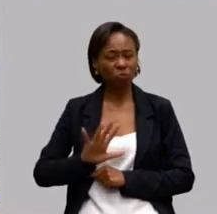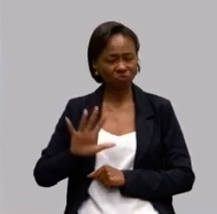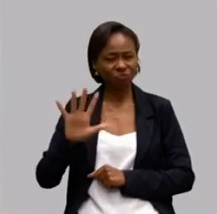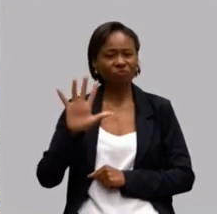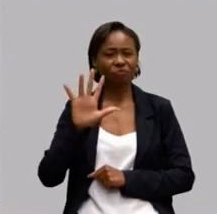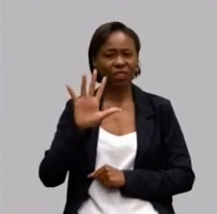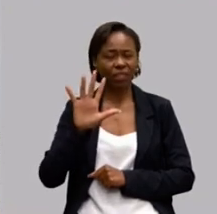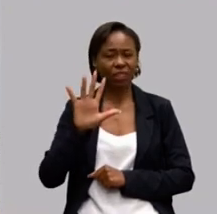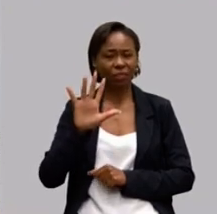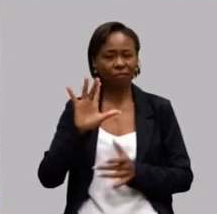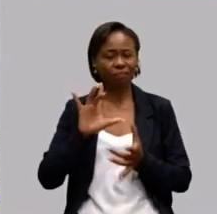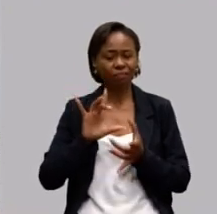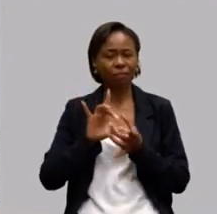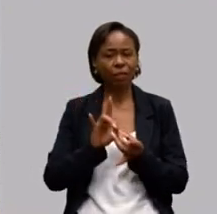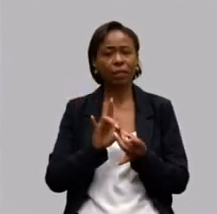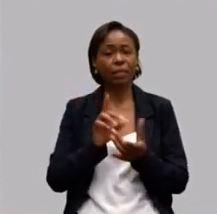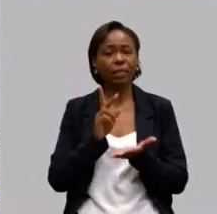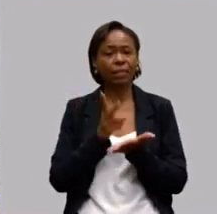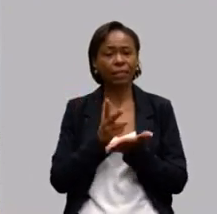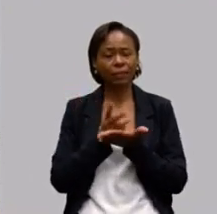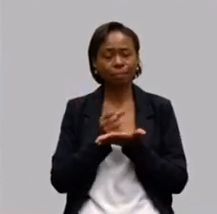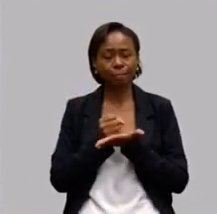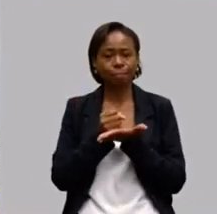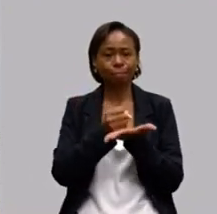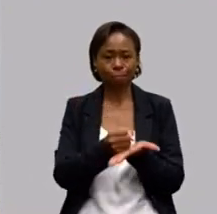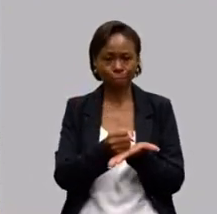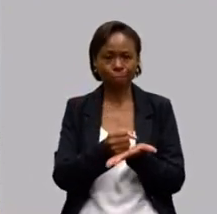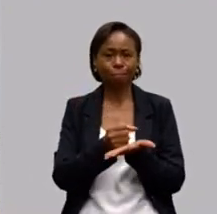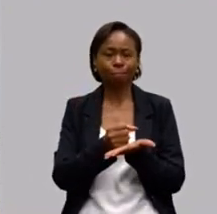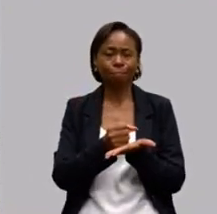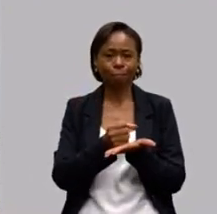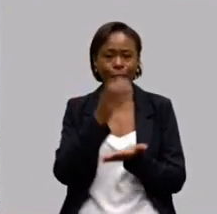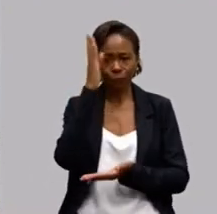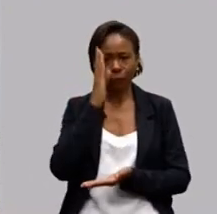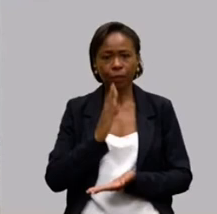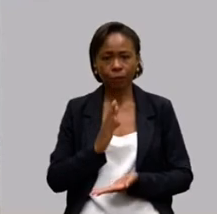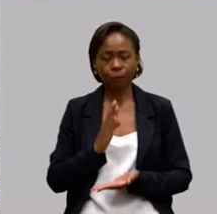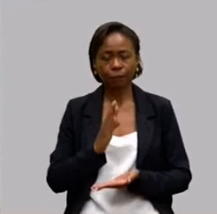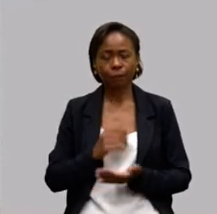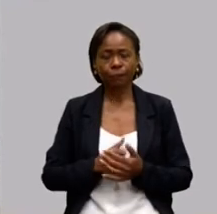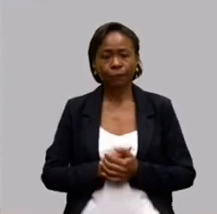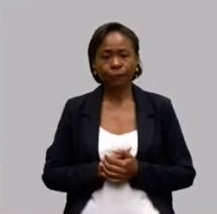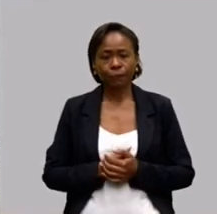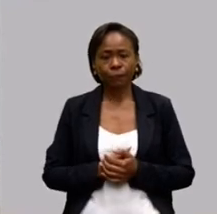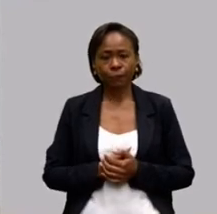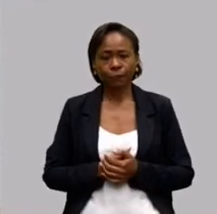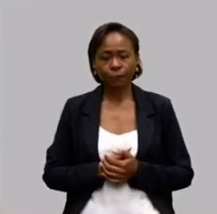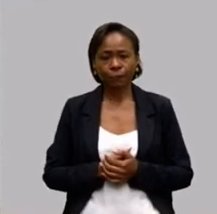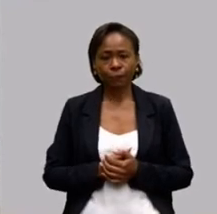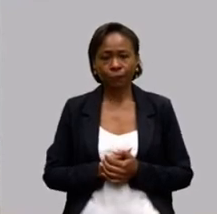extraordinárias contribuições a esse país. E a primeira questão que me